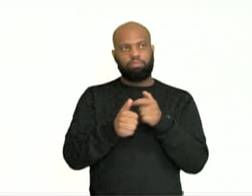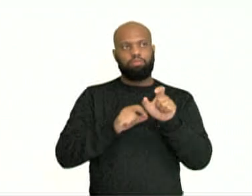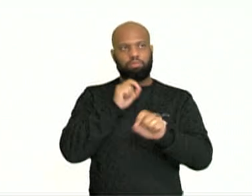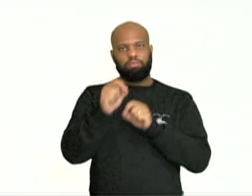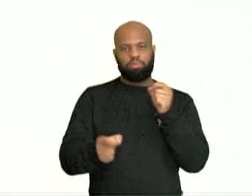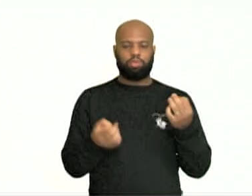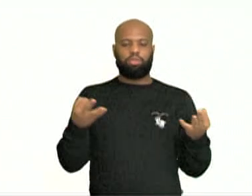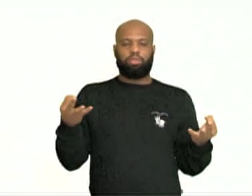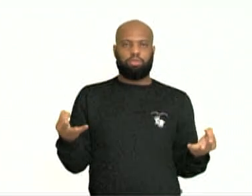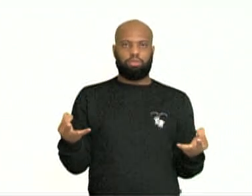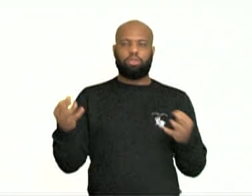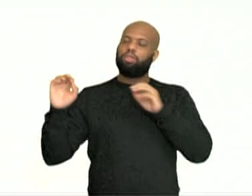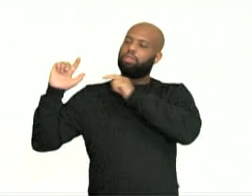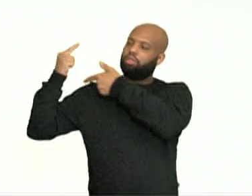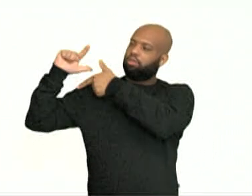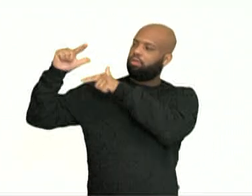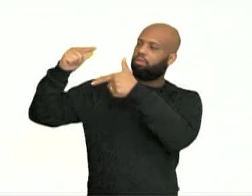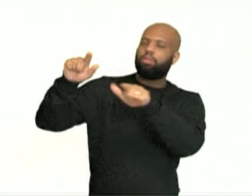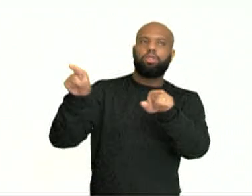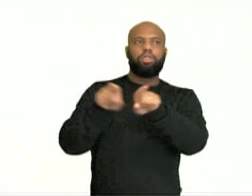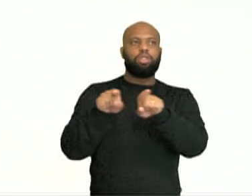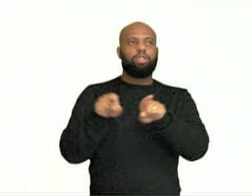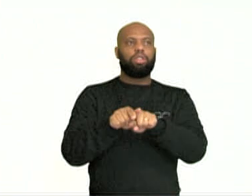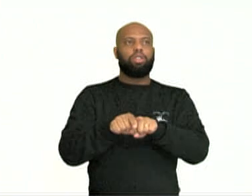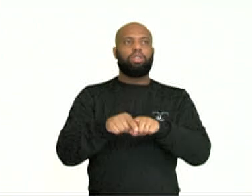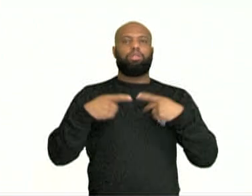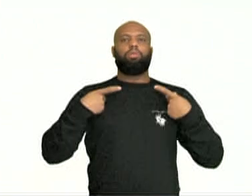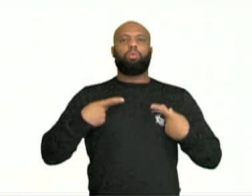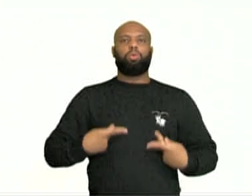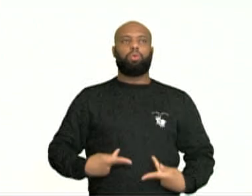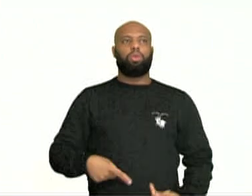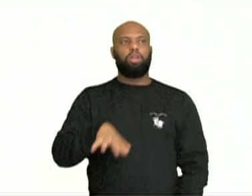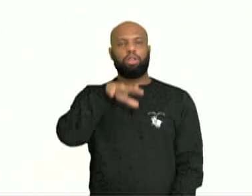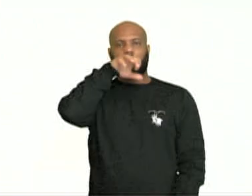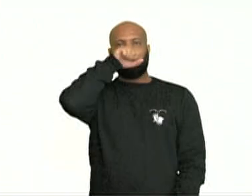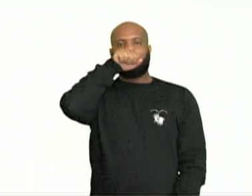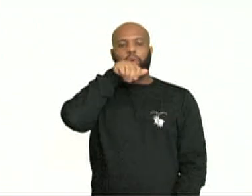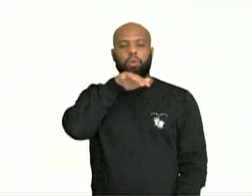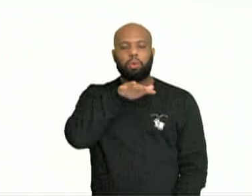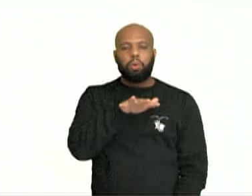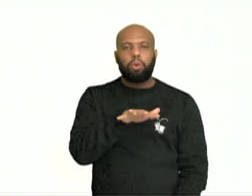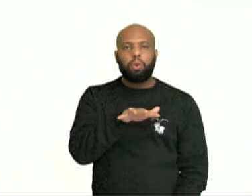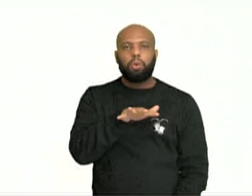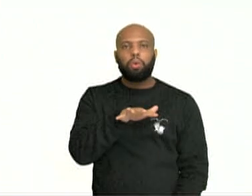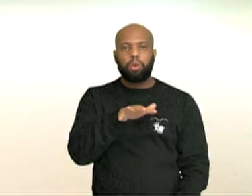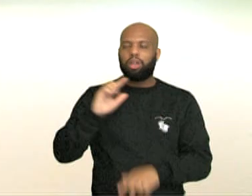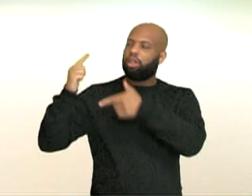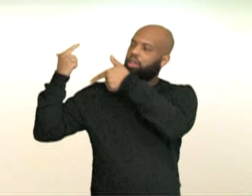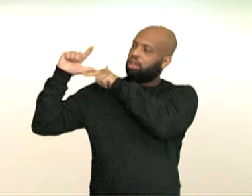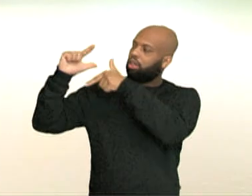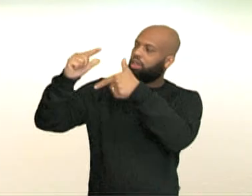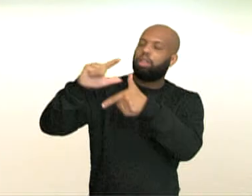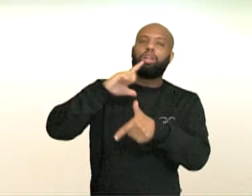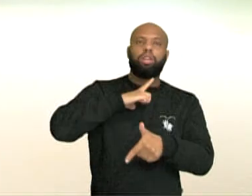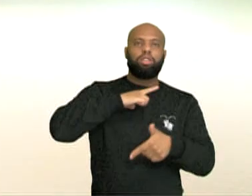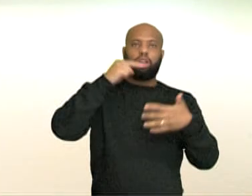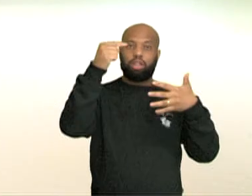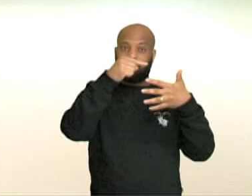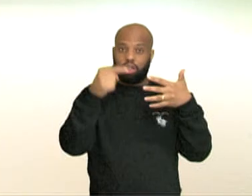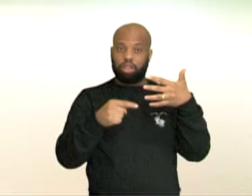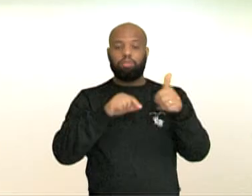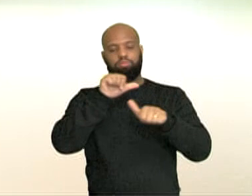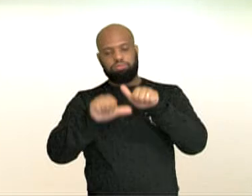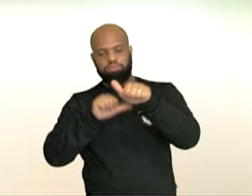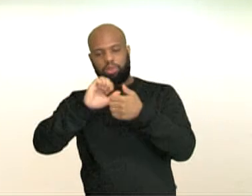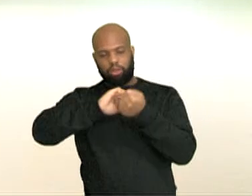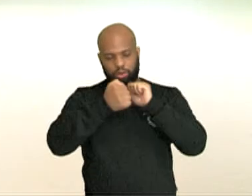yoga tradicional, das posturas respiratórias e meditativas clássicas, por mais que tenham tido diversas mudanças